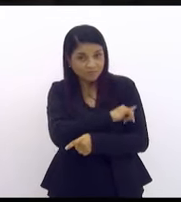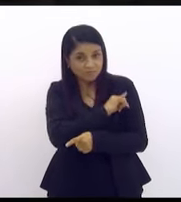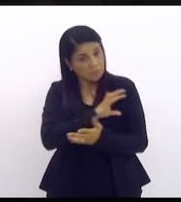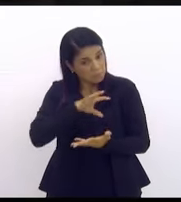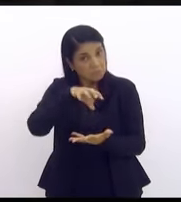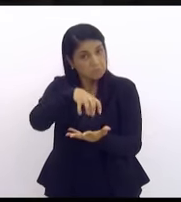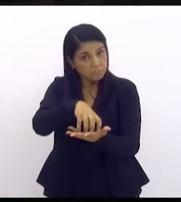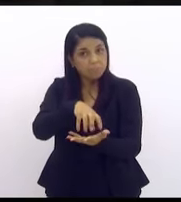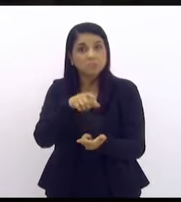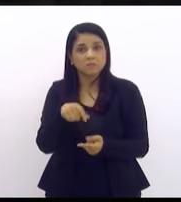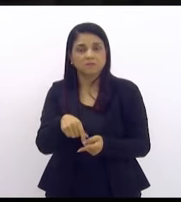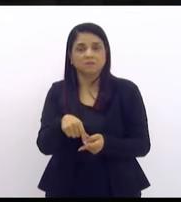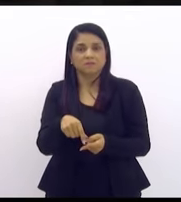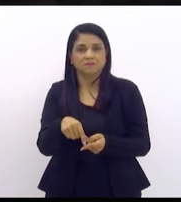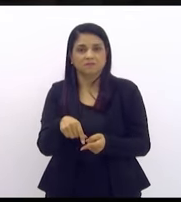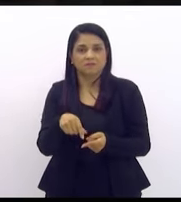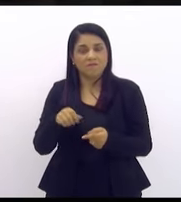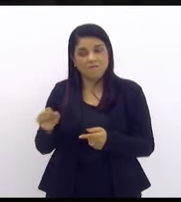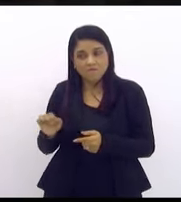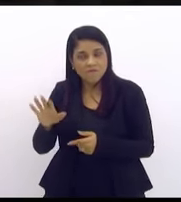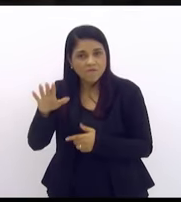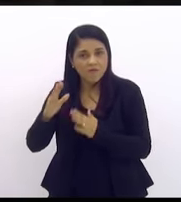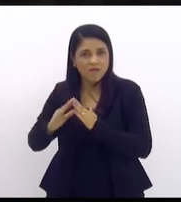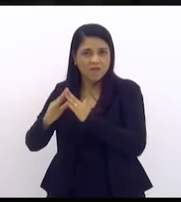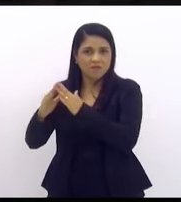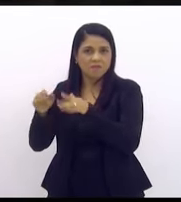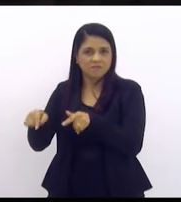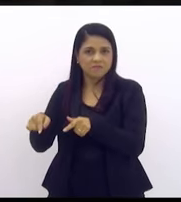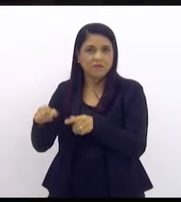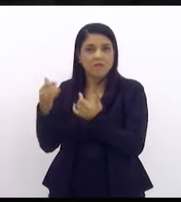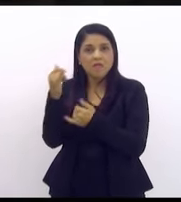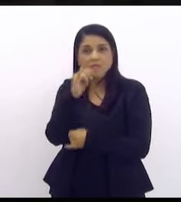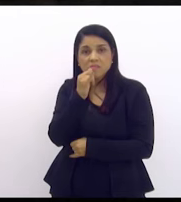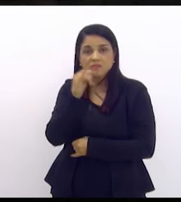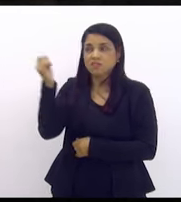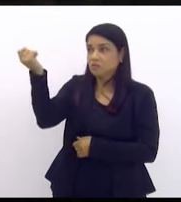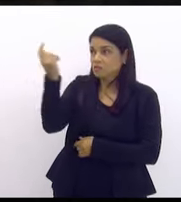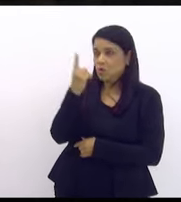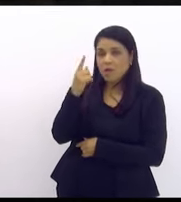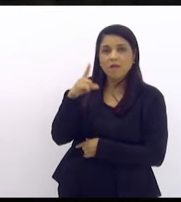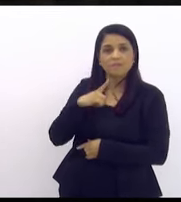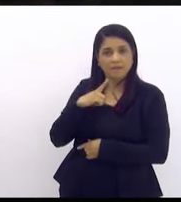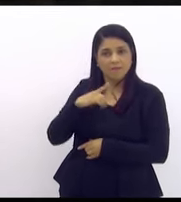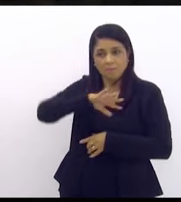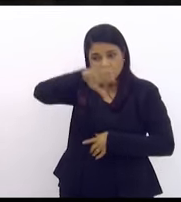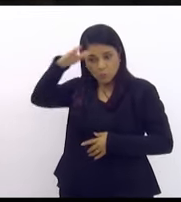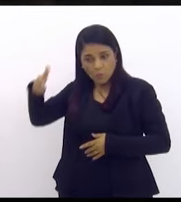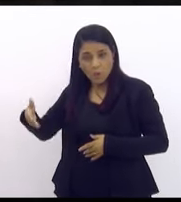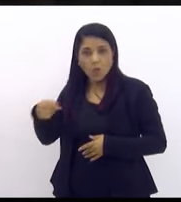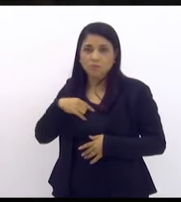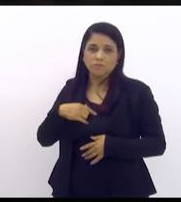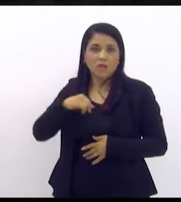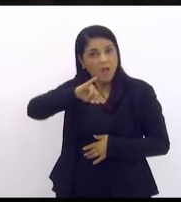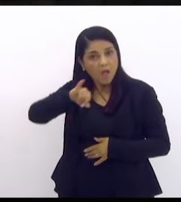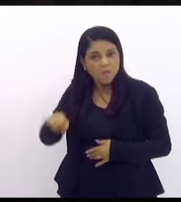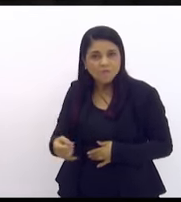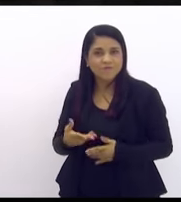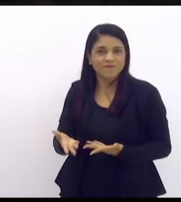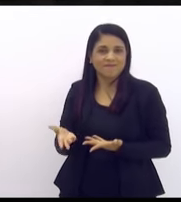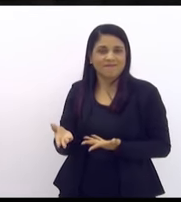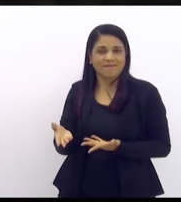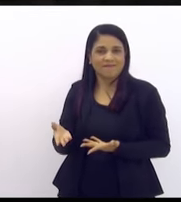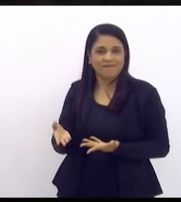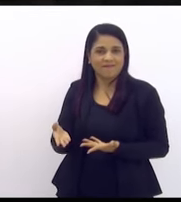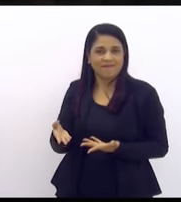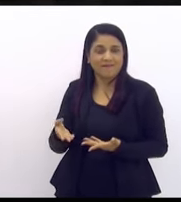epicentro disso. As nossas favelas são bunkers de produção de energia solar e é subaproveitada.